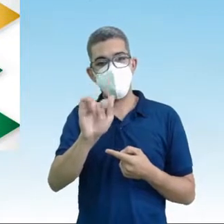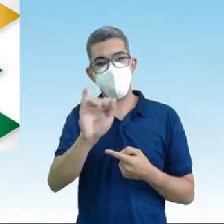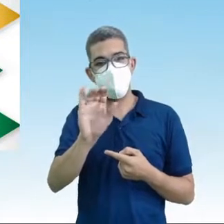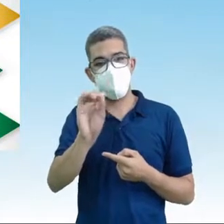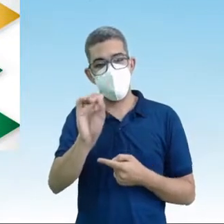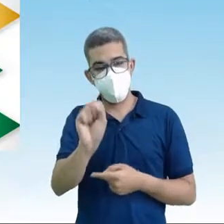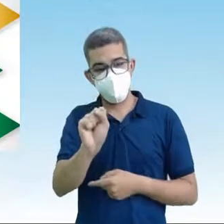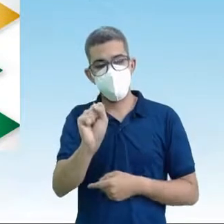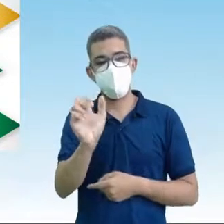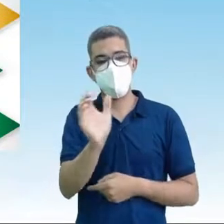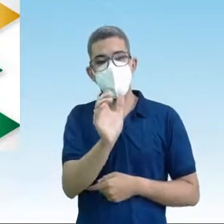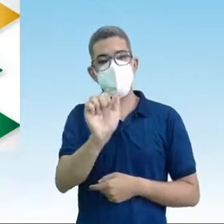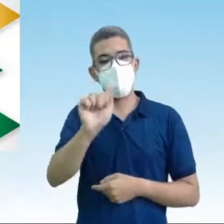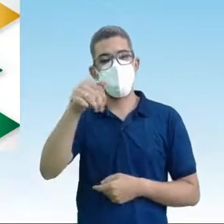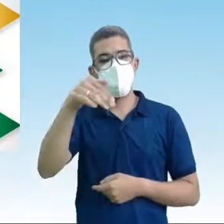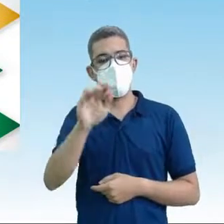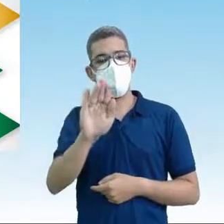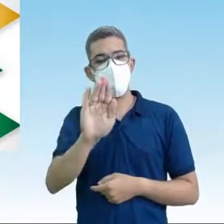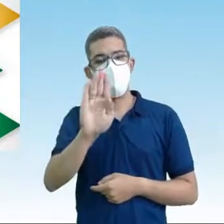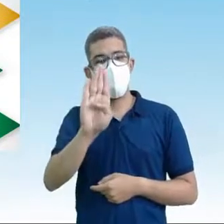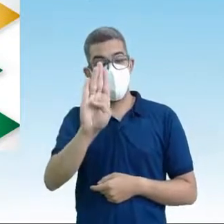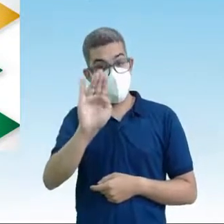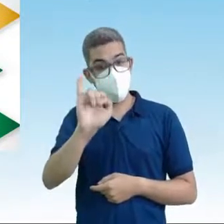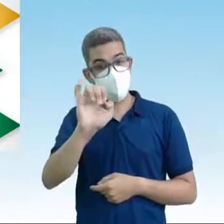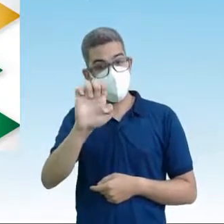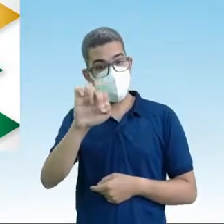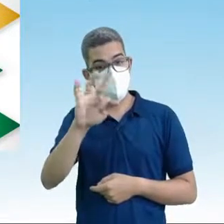ambientais. Não há, na realidade, um